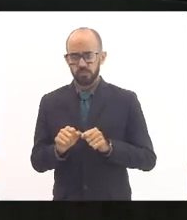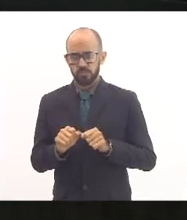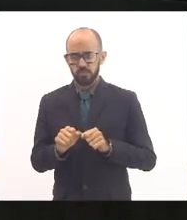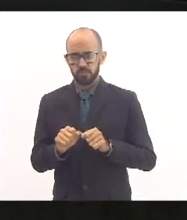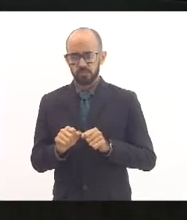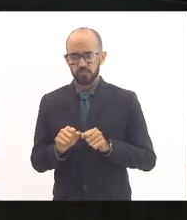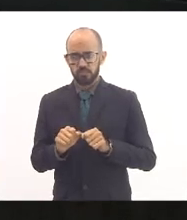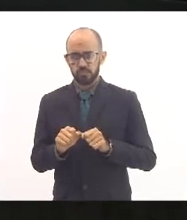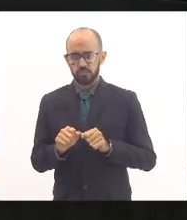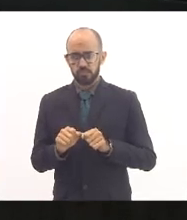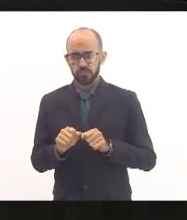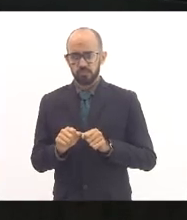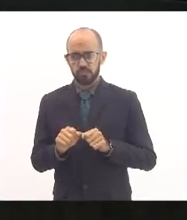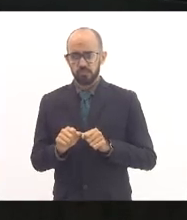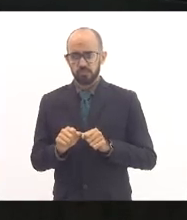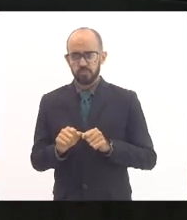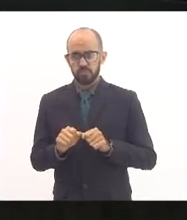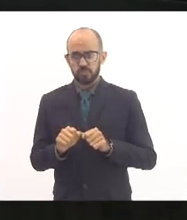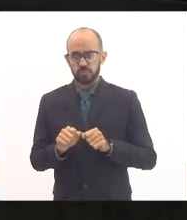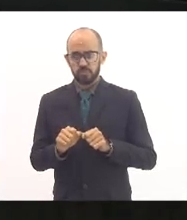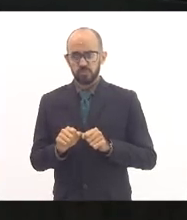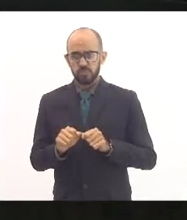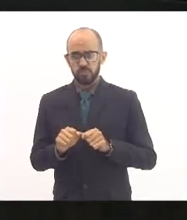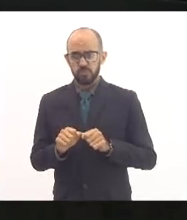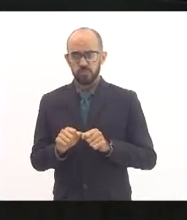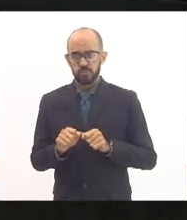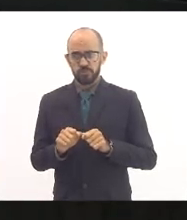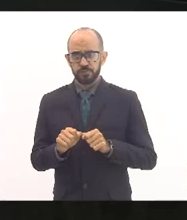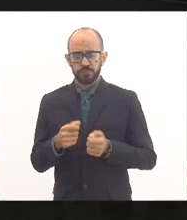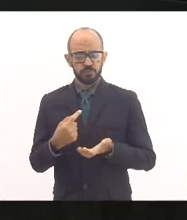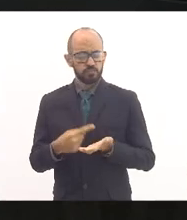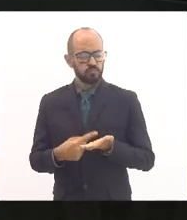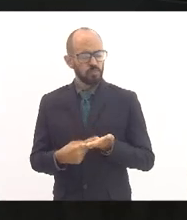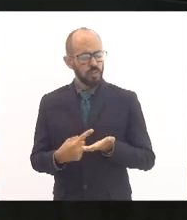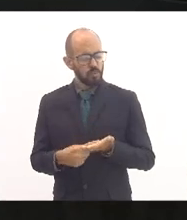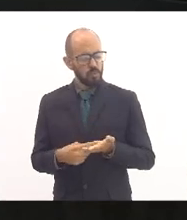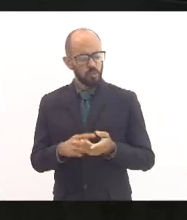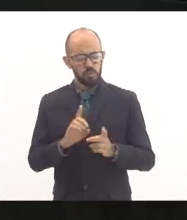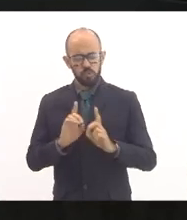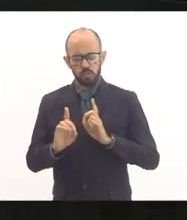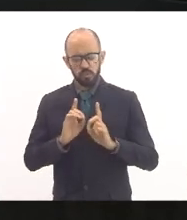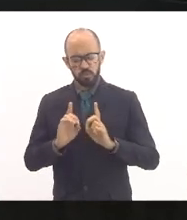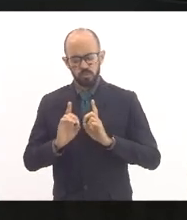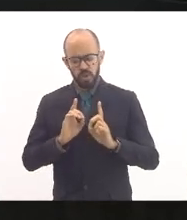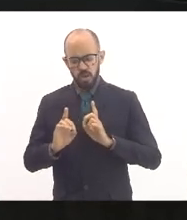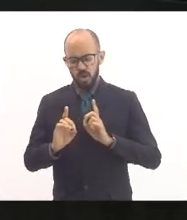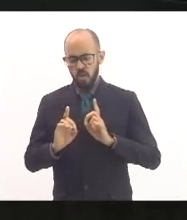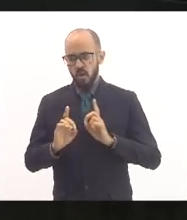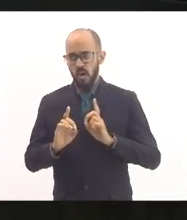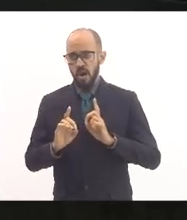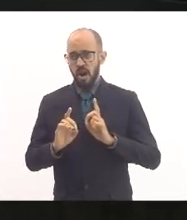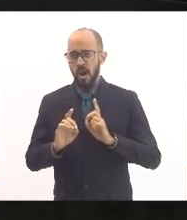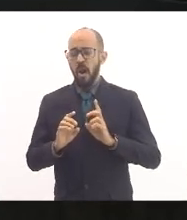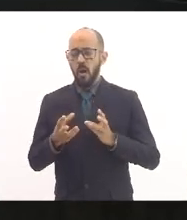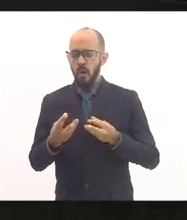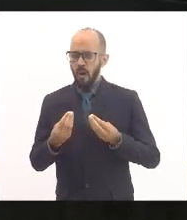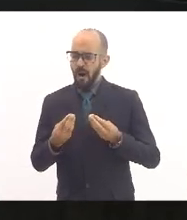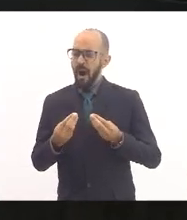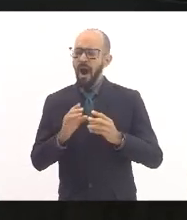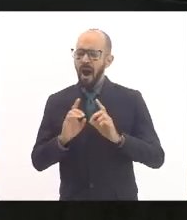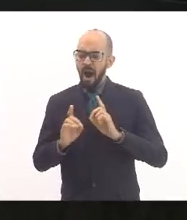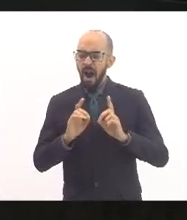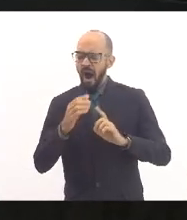é uma coisa é com muito diálogo muito diálogo